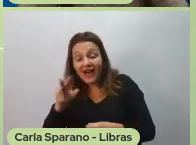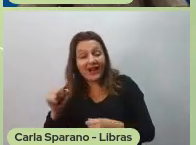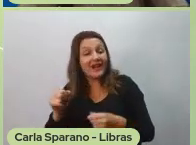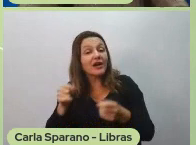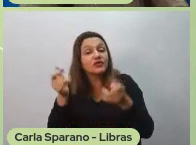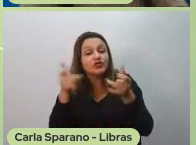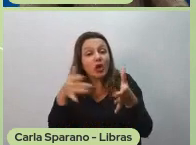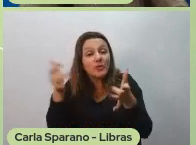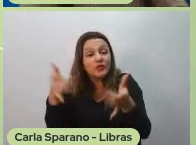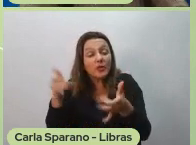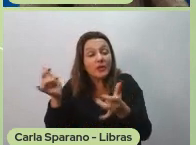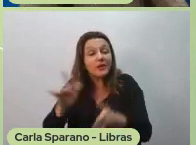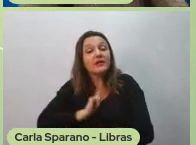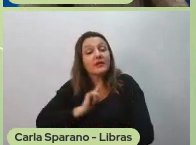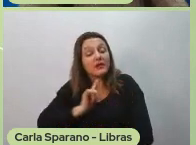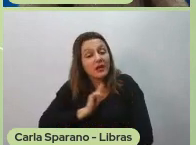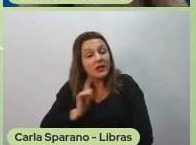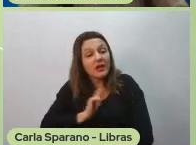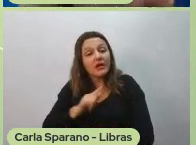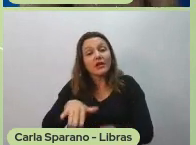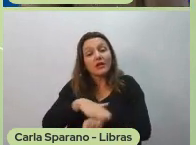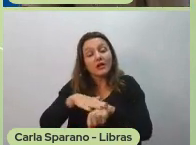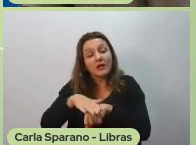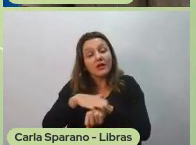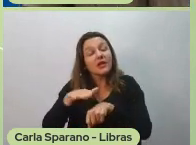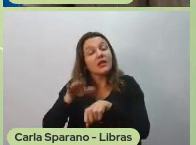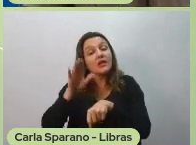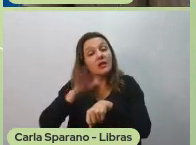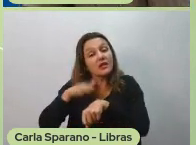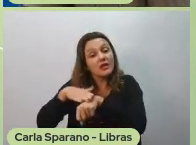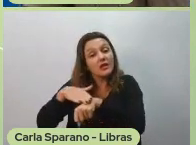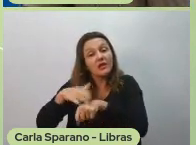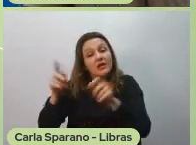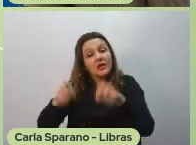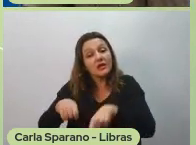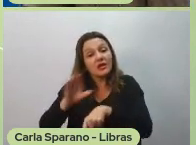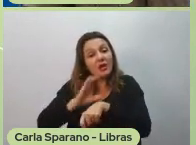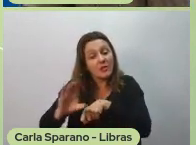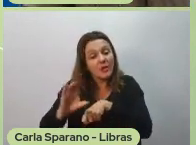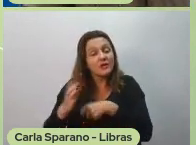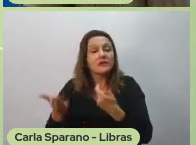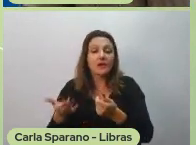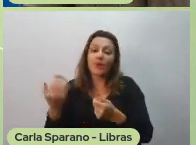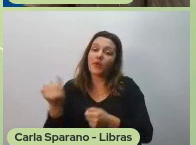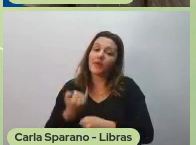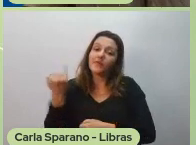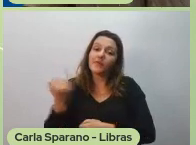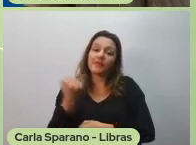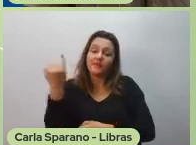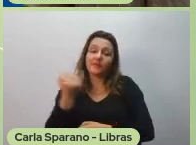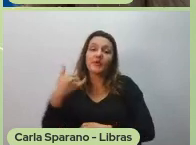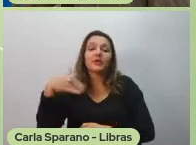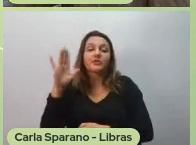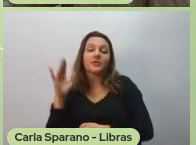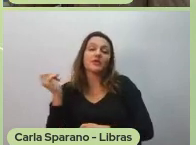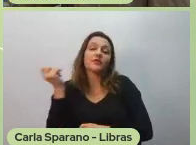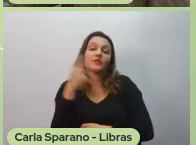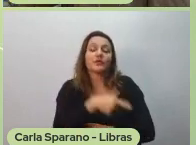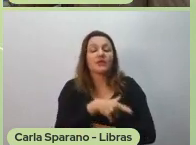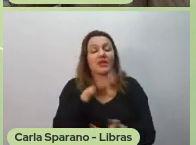de capacitação acabam sendo mais importantes do que as vagas